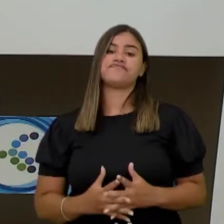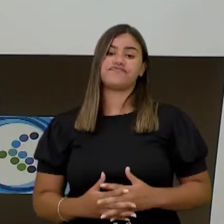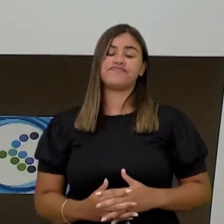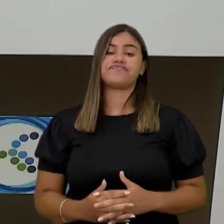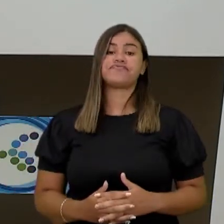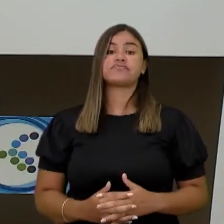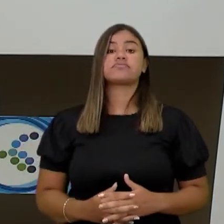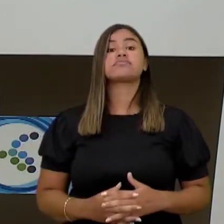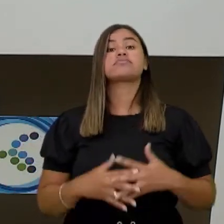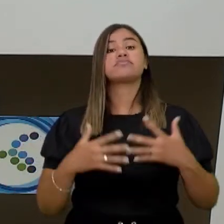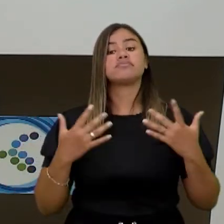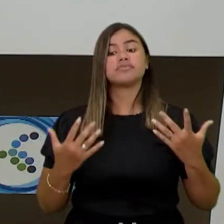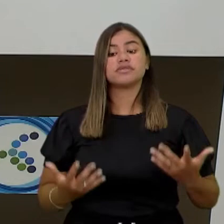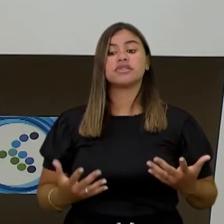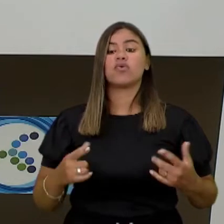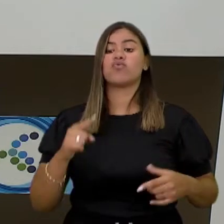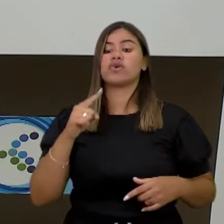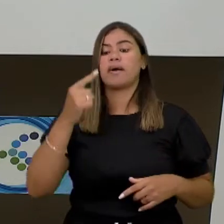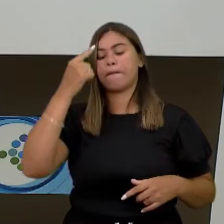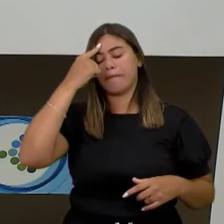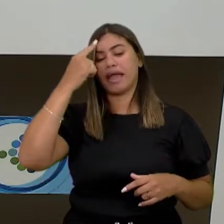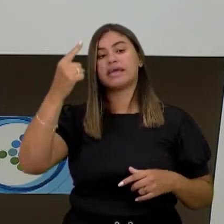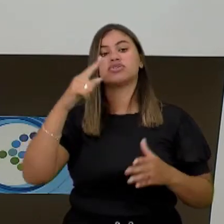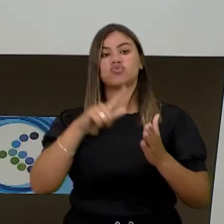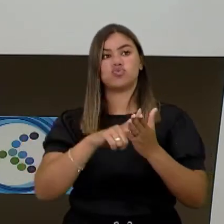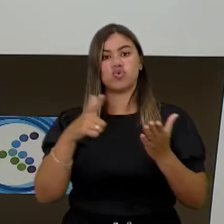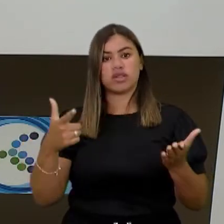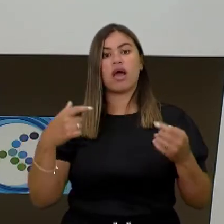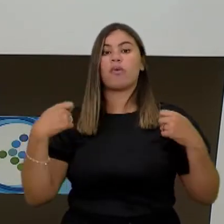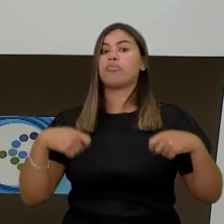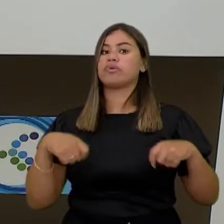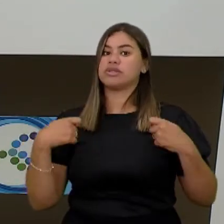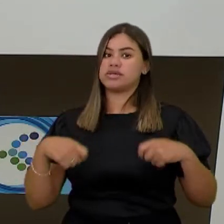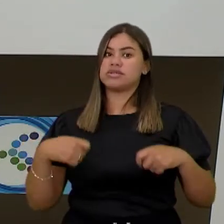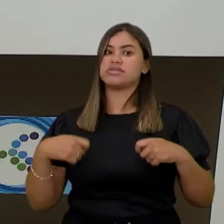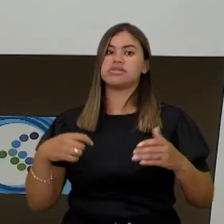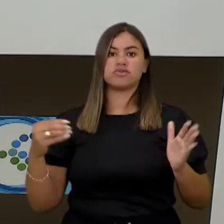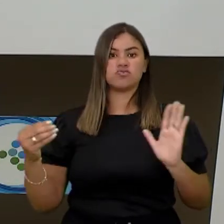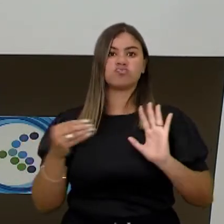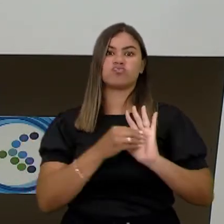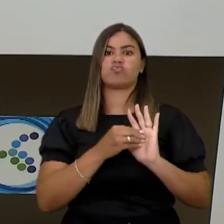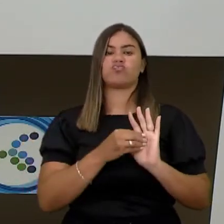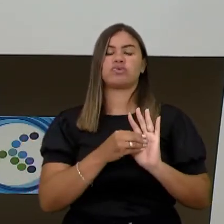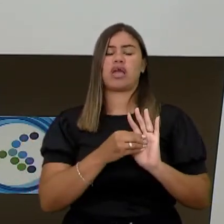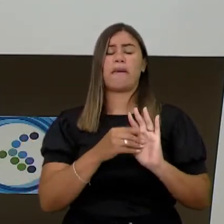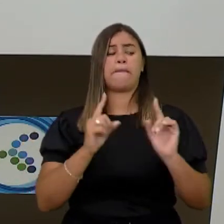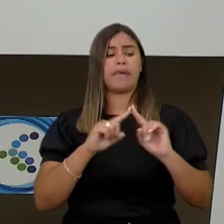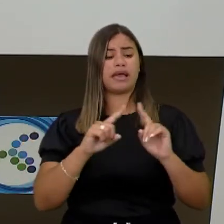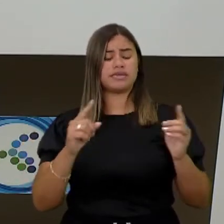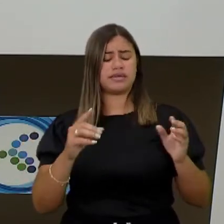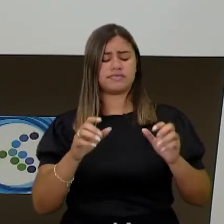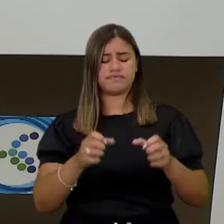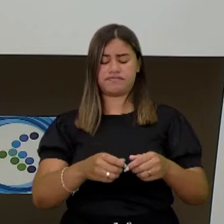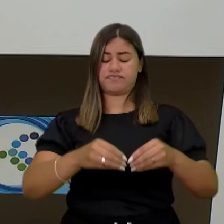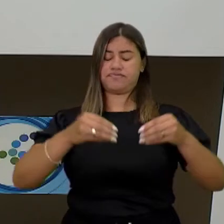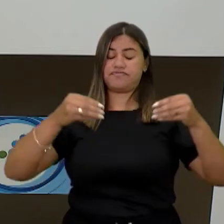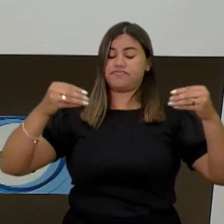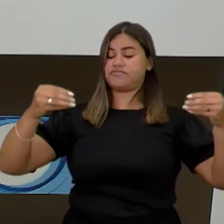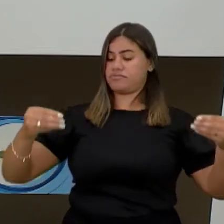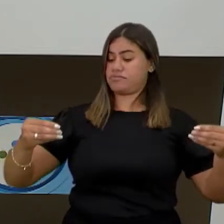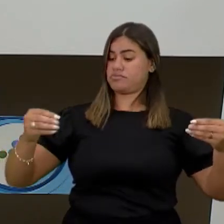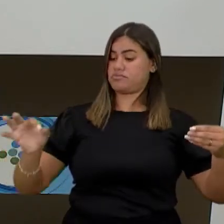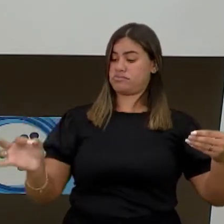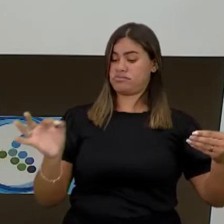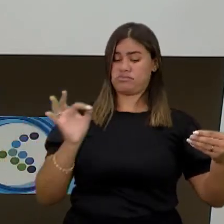Então aquilo, você acredita que deveria ser posto no jornal, aquilo é notícia para você. Sim. Mas aí você abre o jornal e está lá um assunto que não